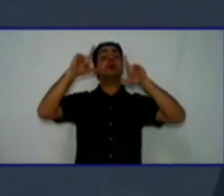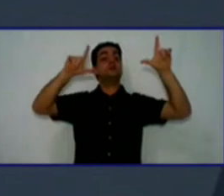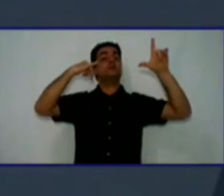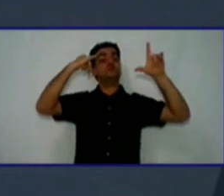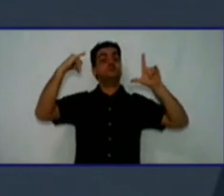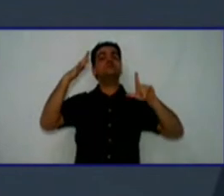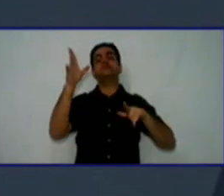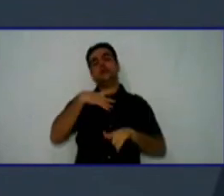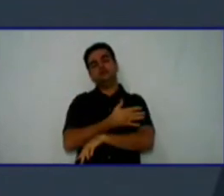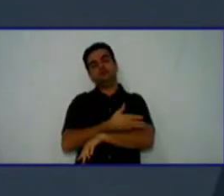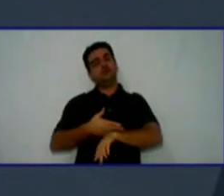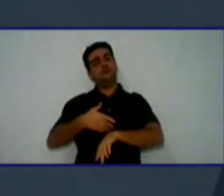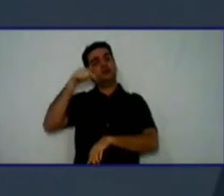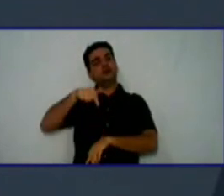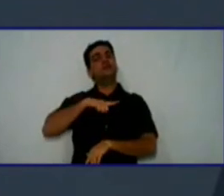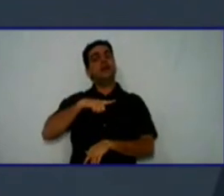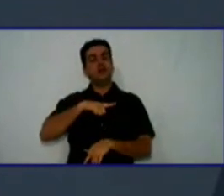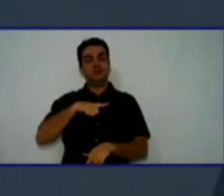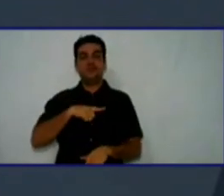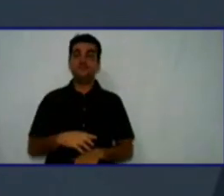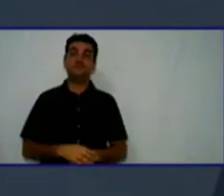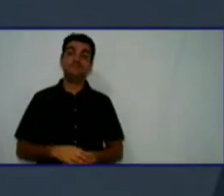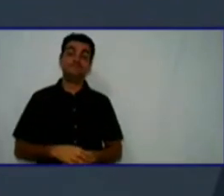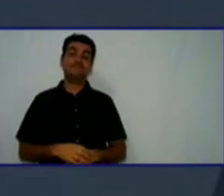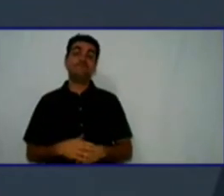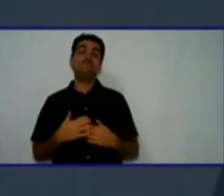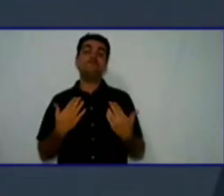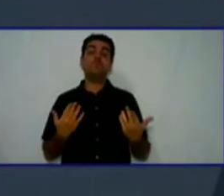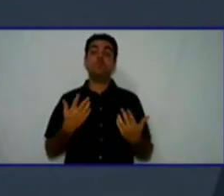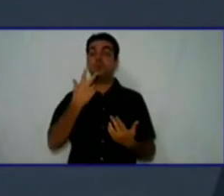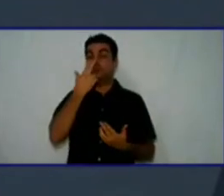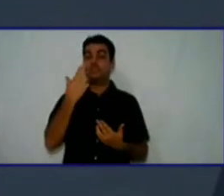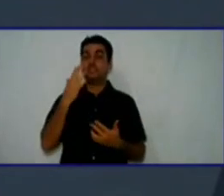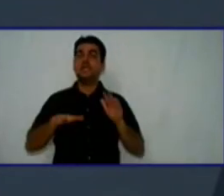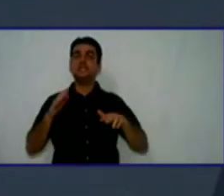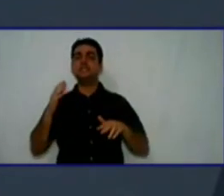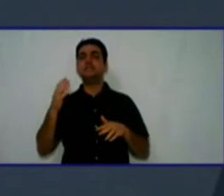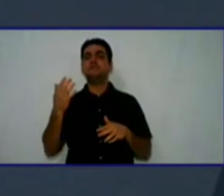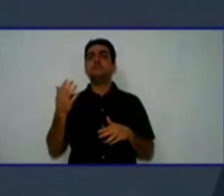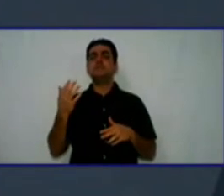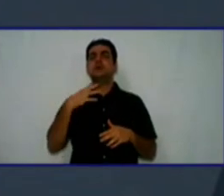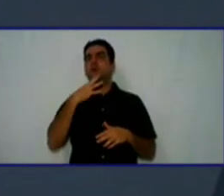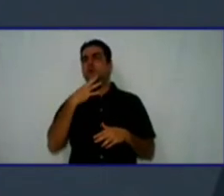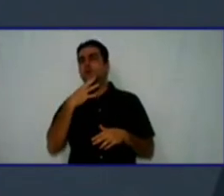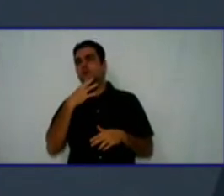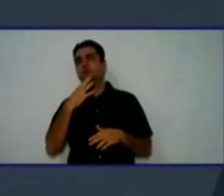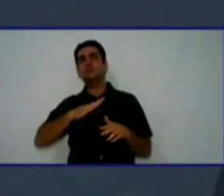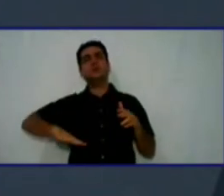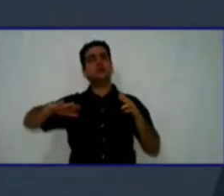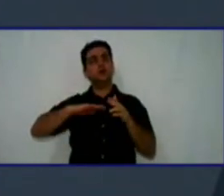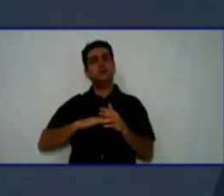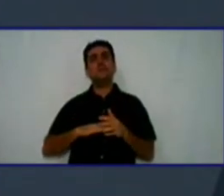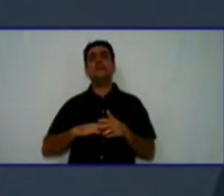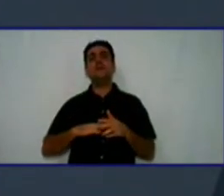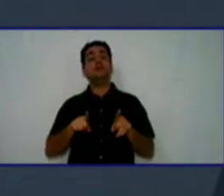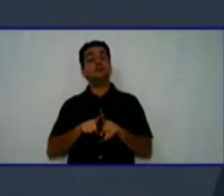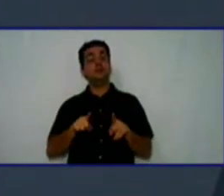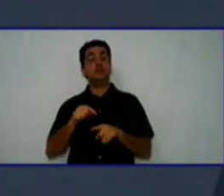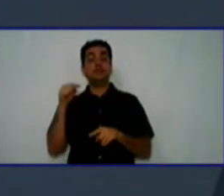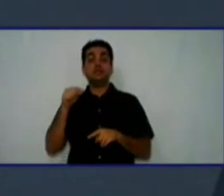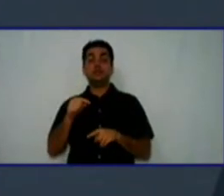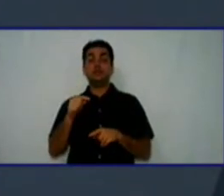amplamente aceito pelo Tribunal Superior Eleitoral como ato que leva ao conhecimento geral, ainda que de